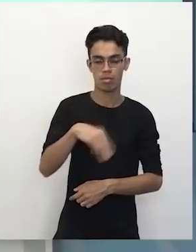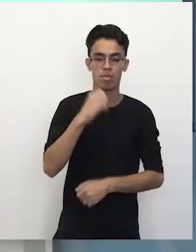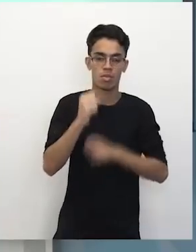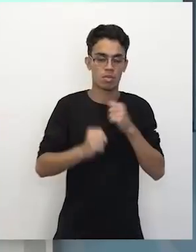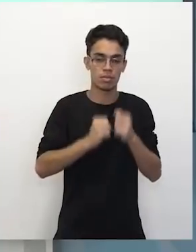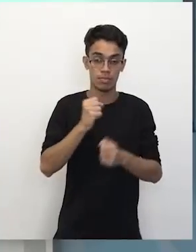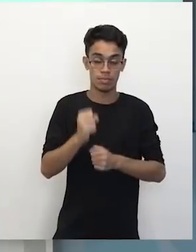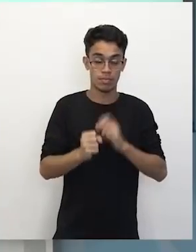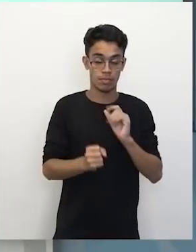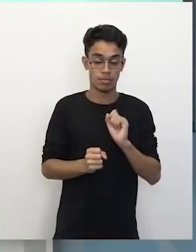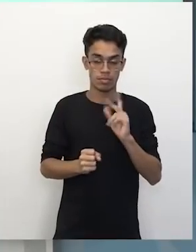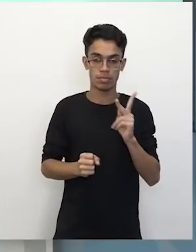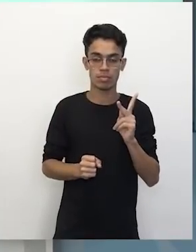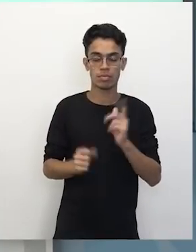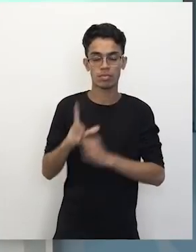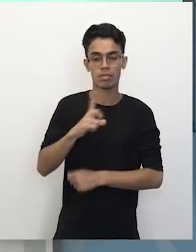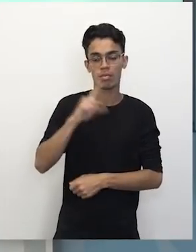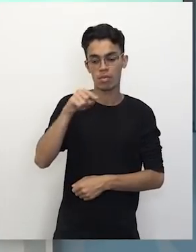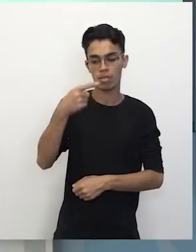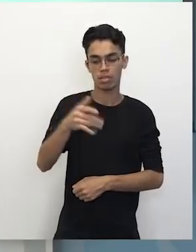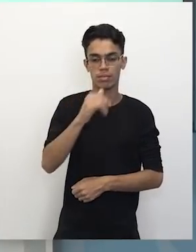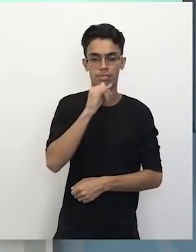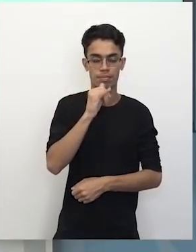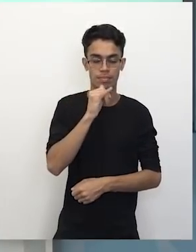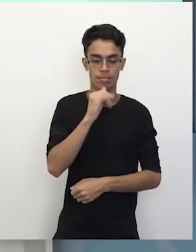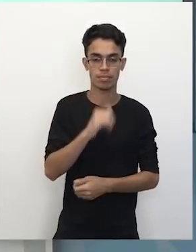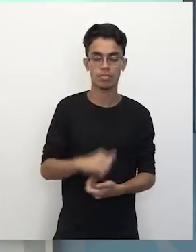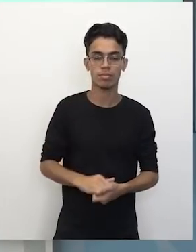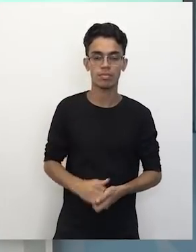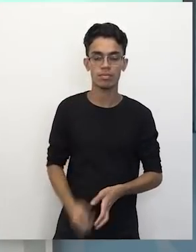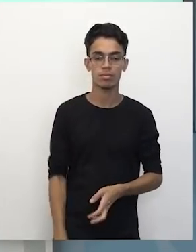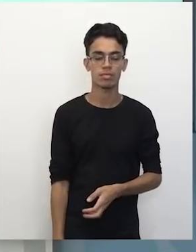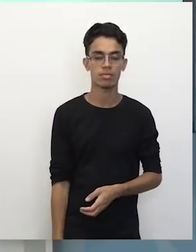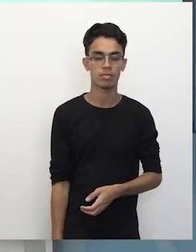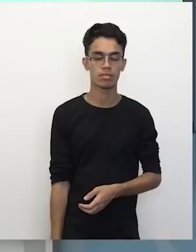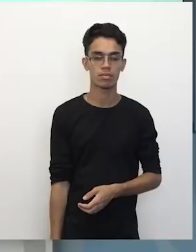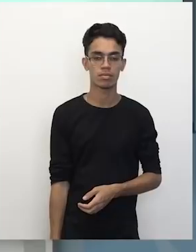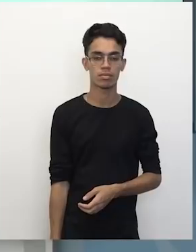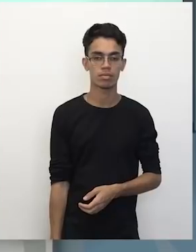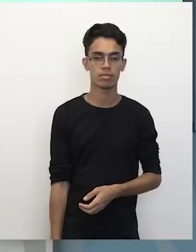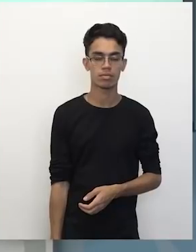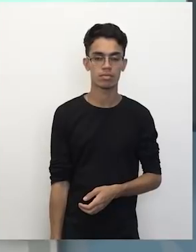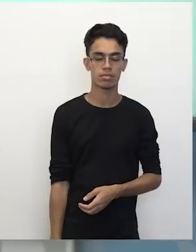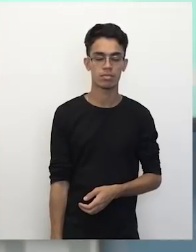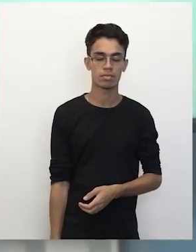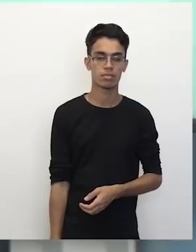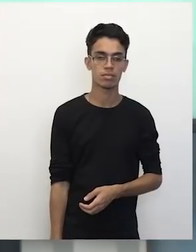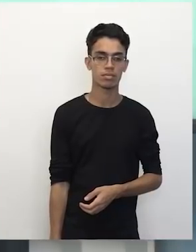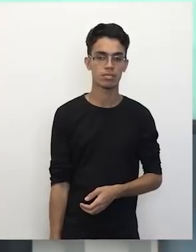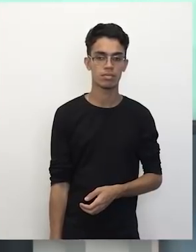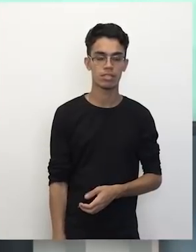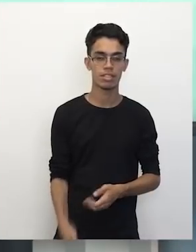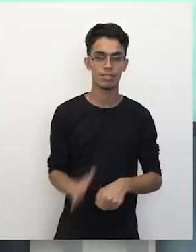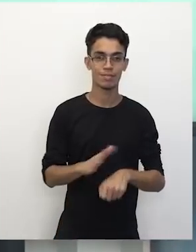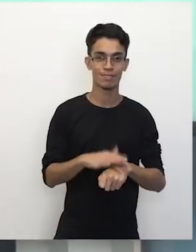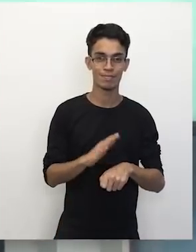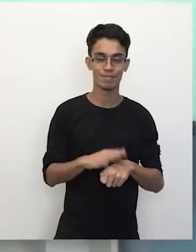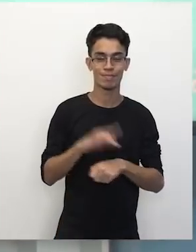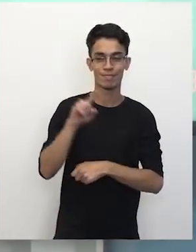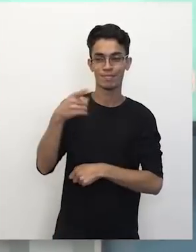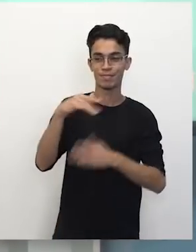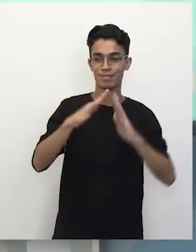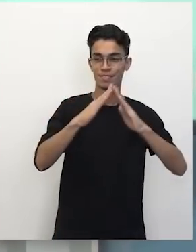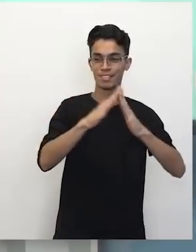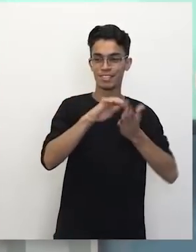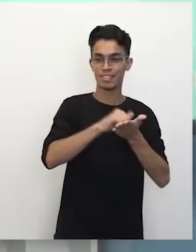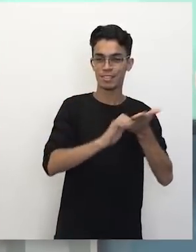aí. Eu tenho esse outro exemplo que eu vou fazer para vocês e eu vou deixar o outro para vocês fazerem em casa. Depois vocês mandam